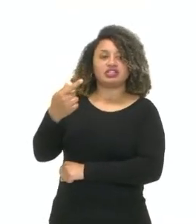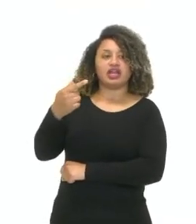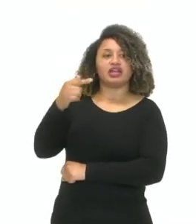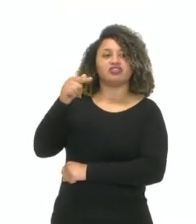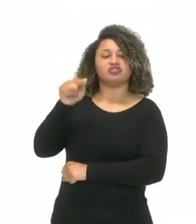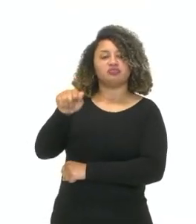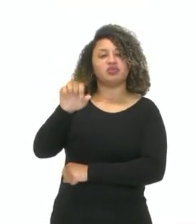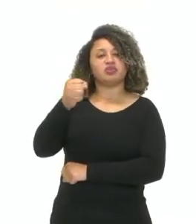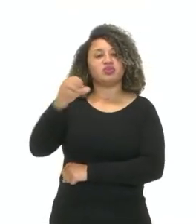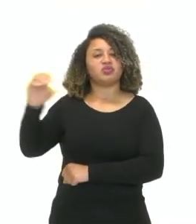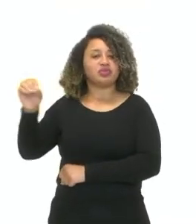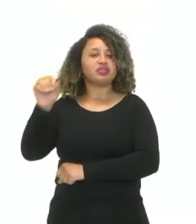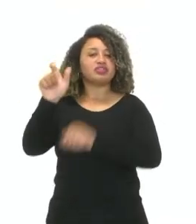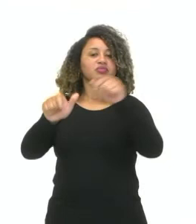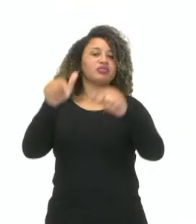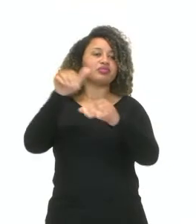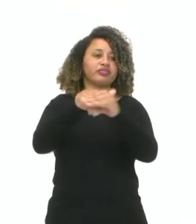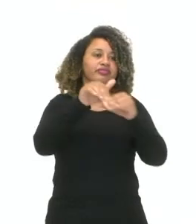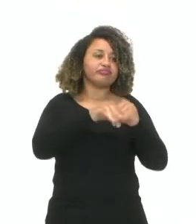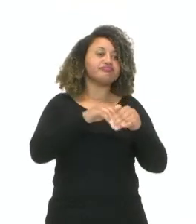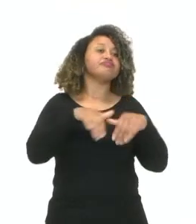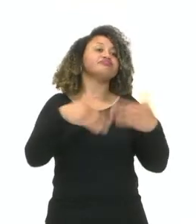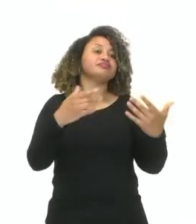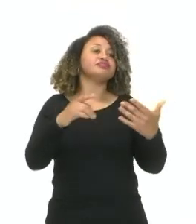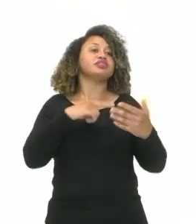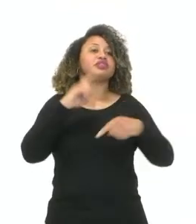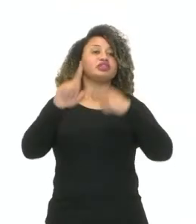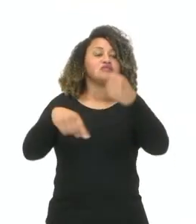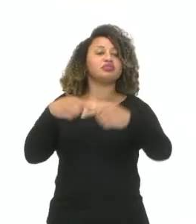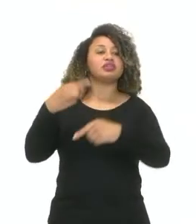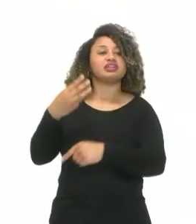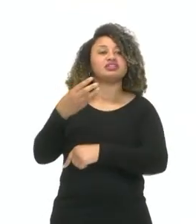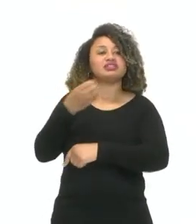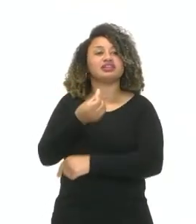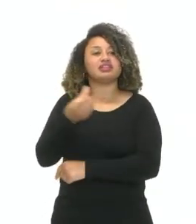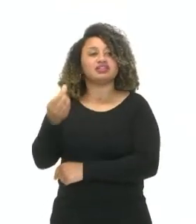37.800 eleitores, passando para